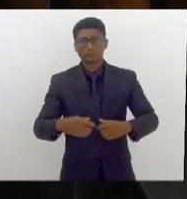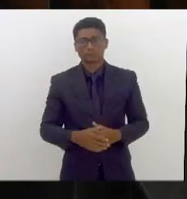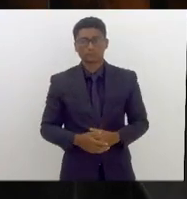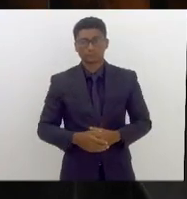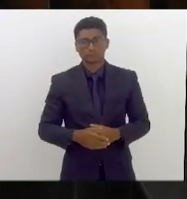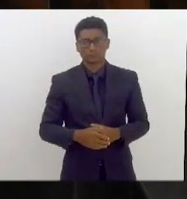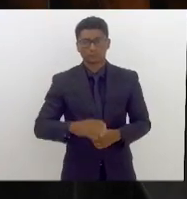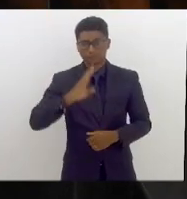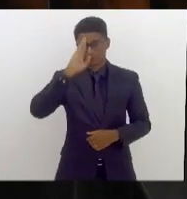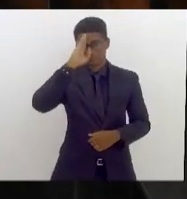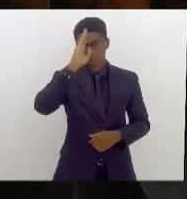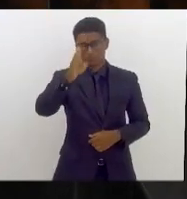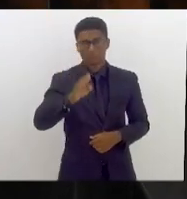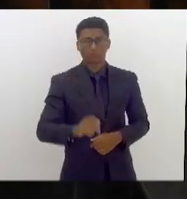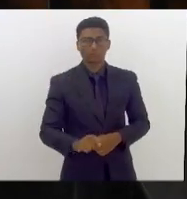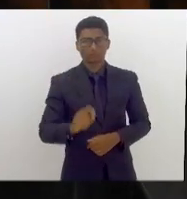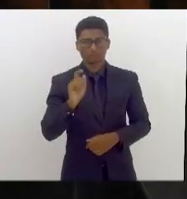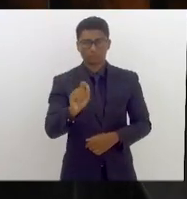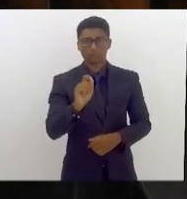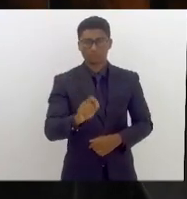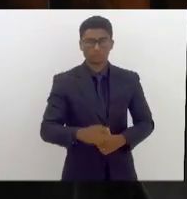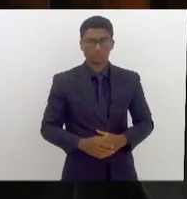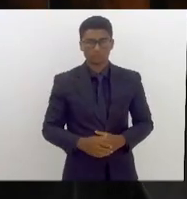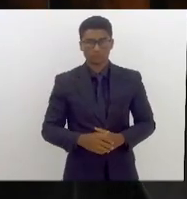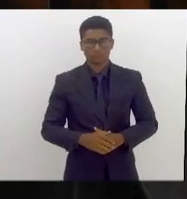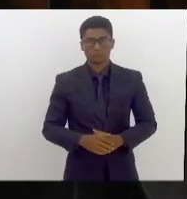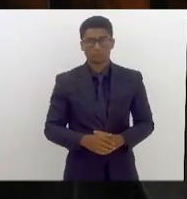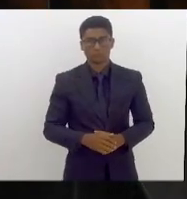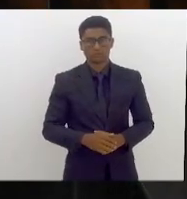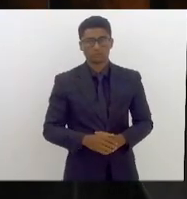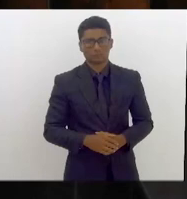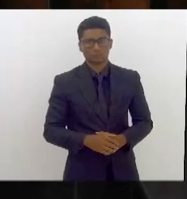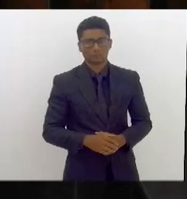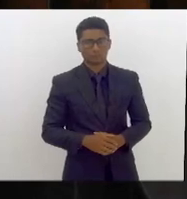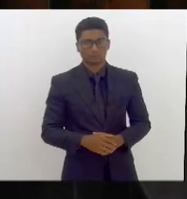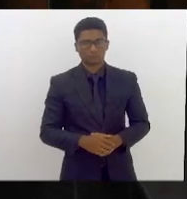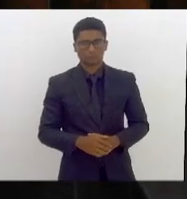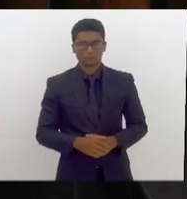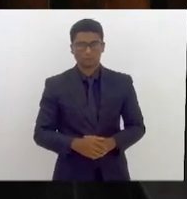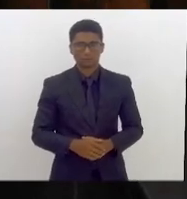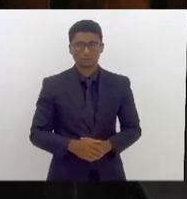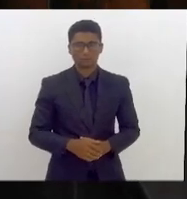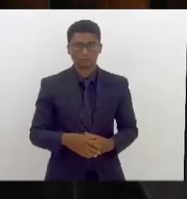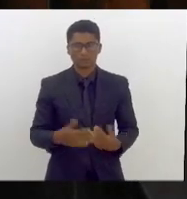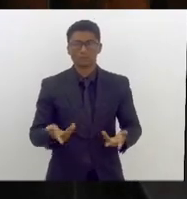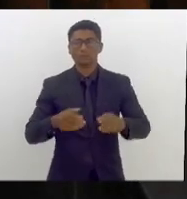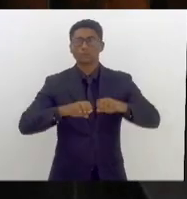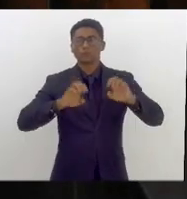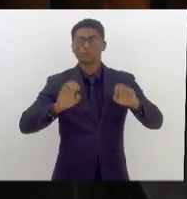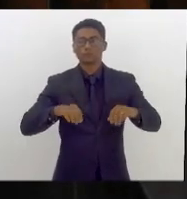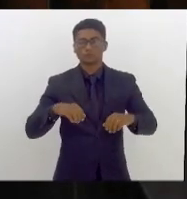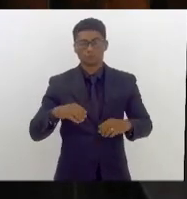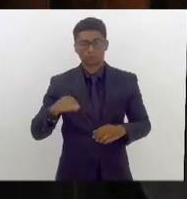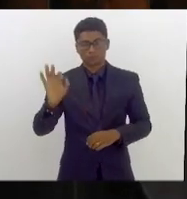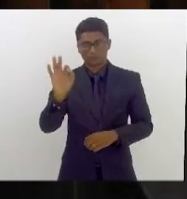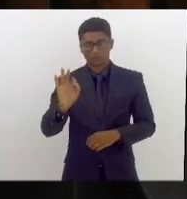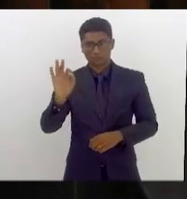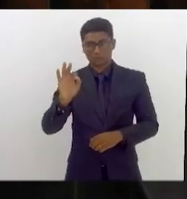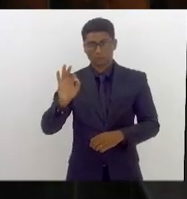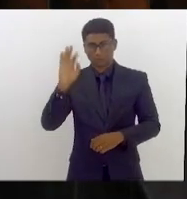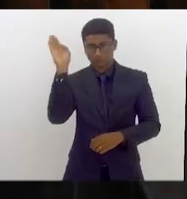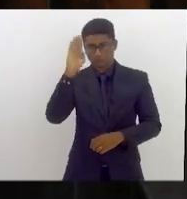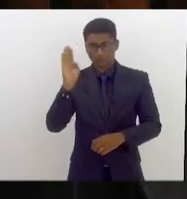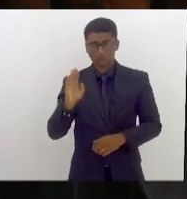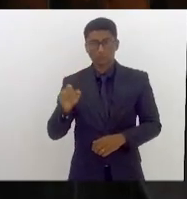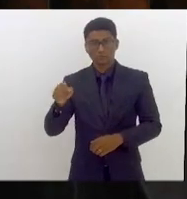Aliás, eu acho que a principal questão, digamos assim, da estruturante da Federação Brasileira, que o novo governo, que